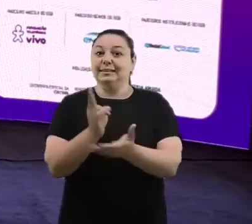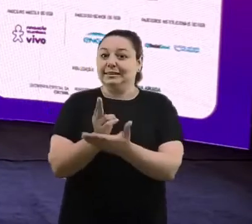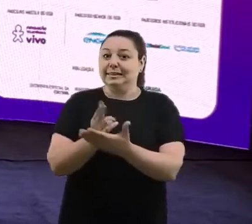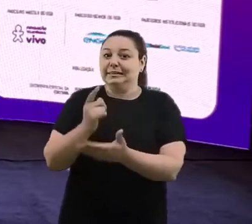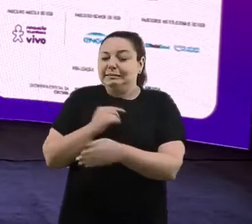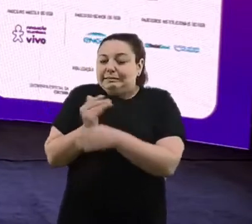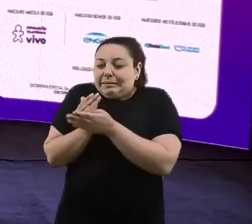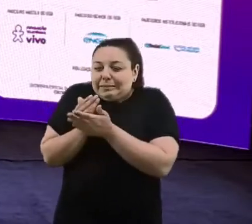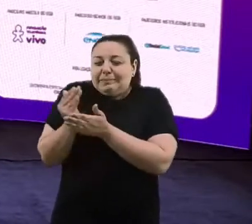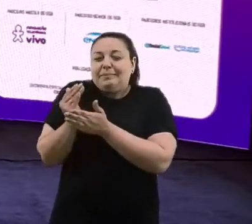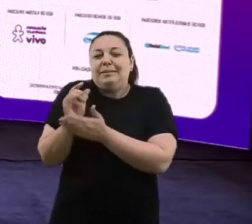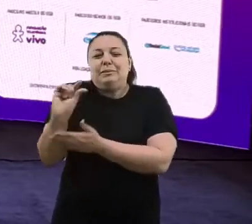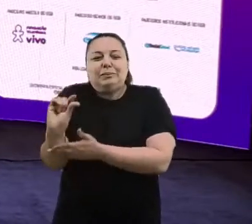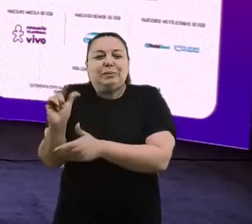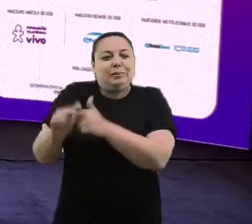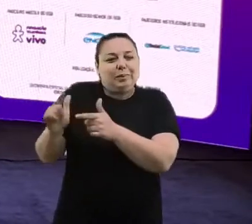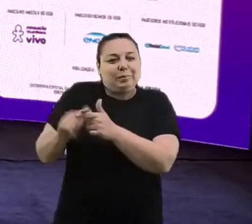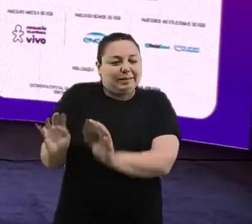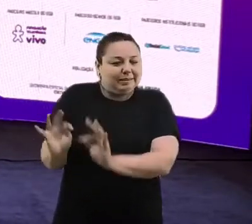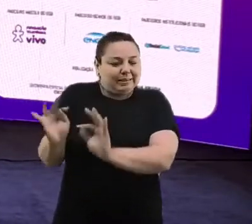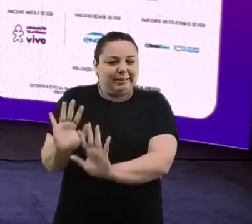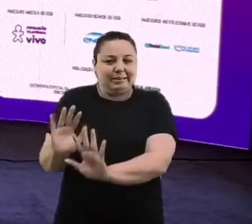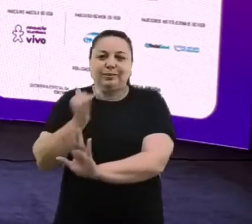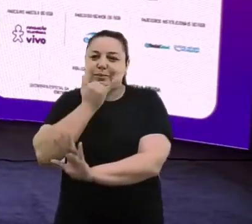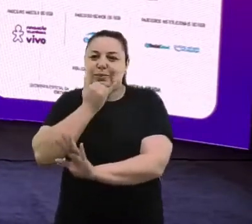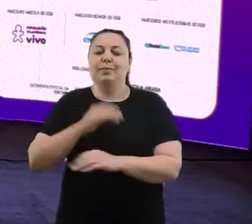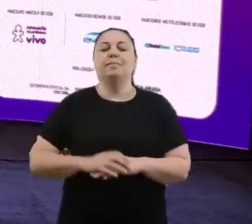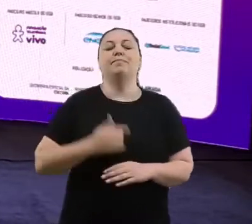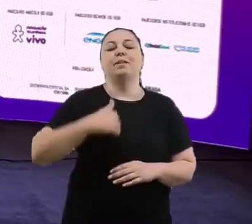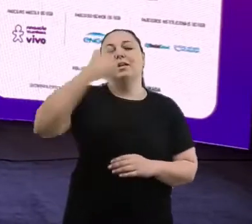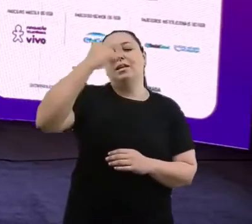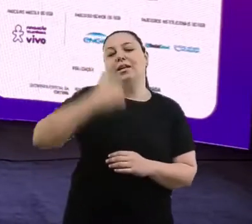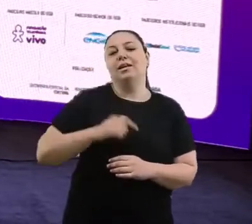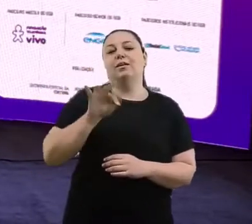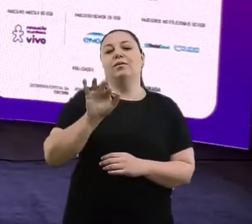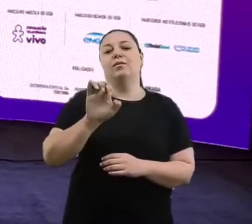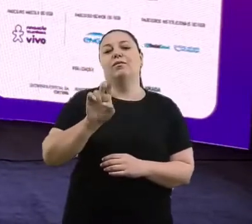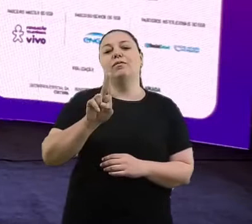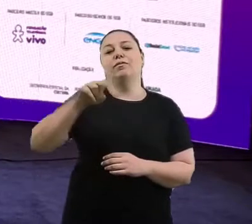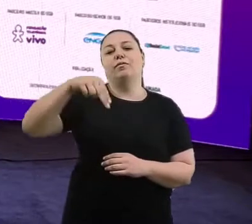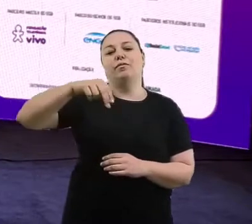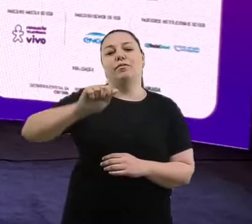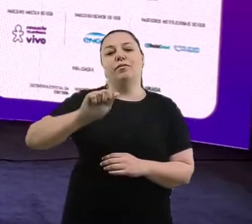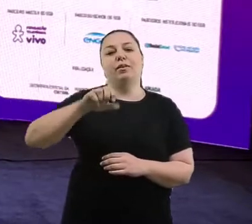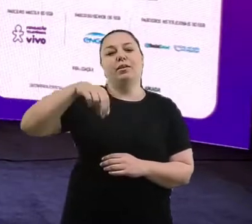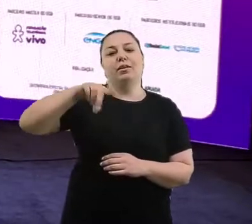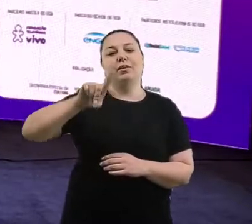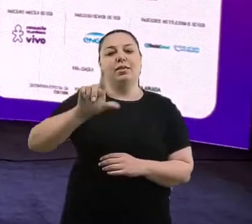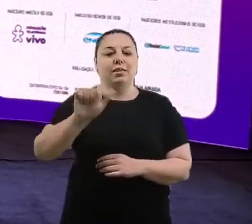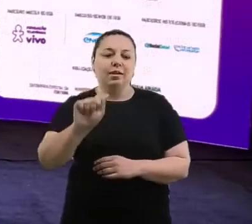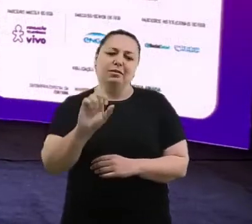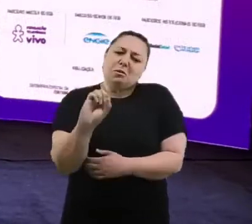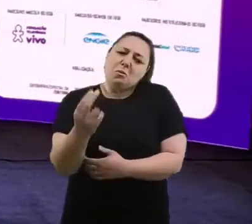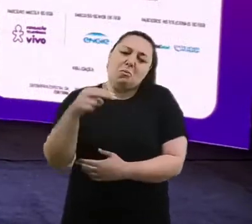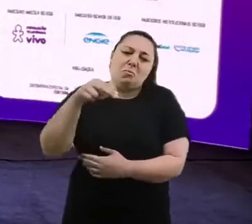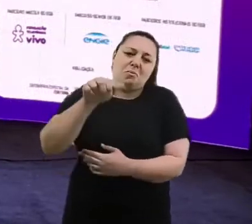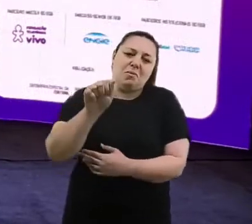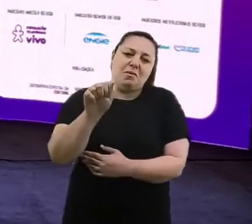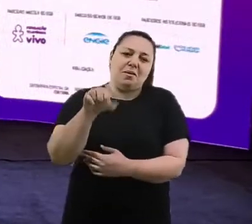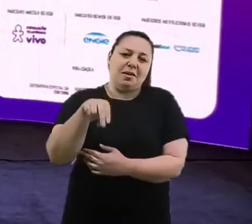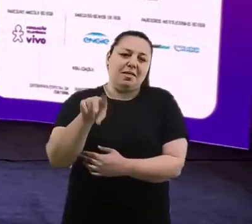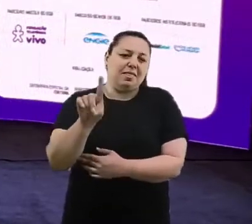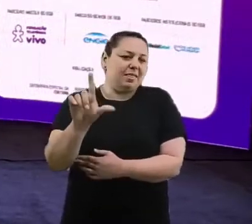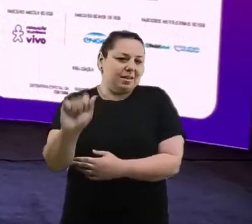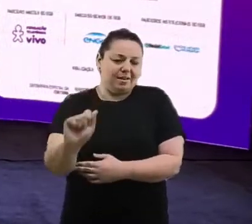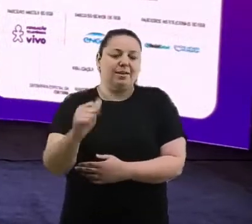vamos lá. Eu sou a Fê, a Nanda, a Fernanda, quem vocês quiserem, né? Eu sou cofundadora e presidente